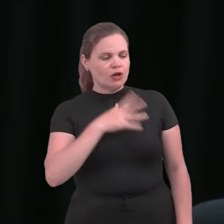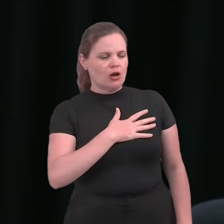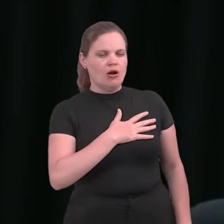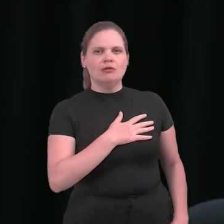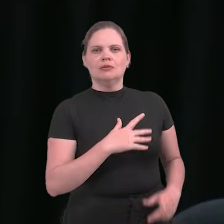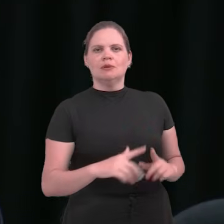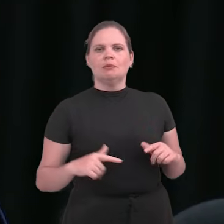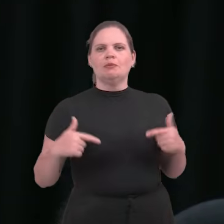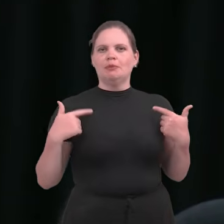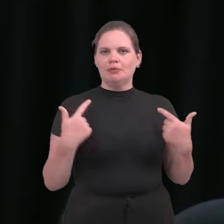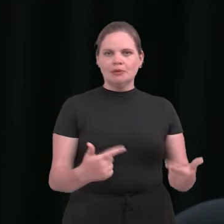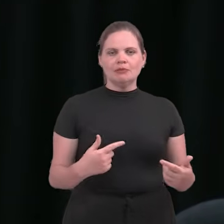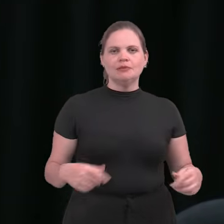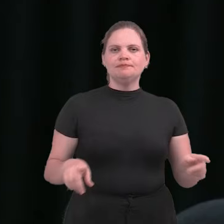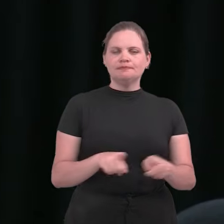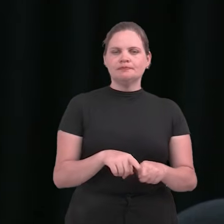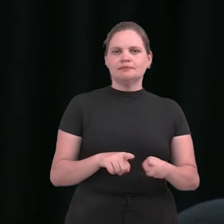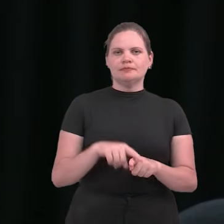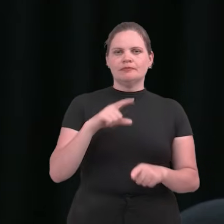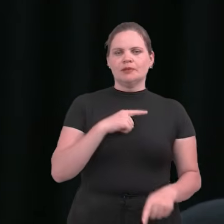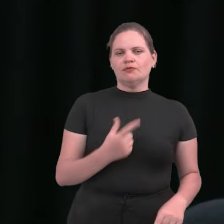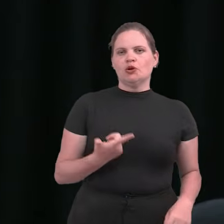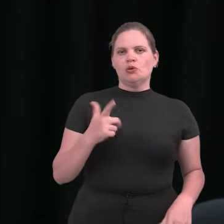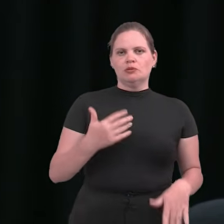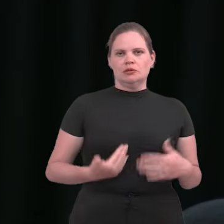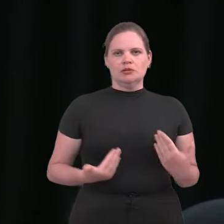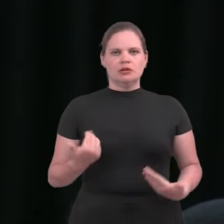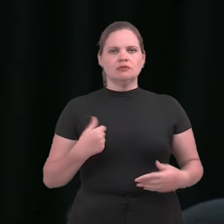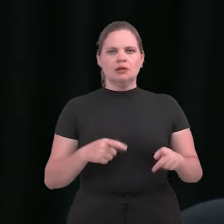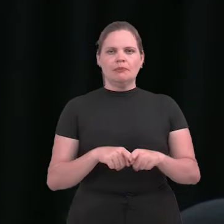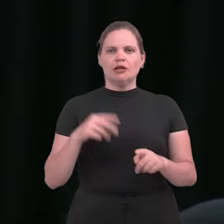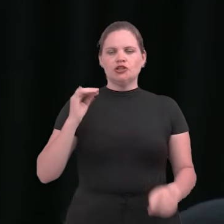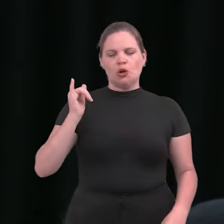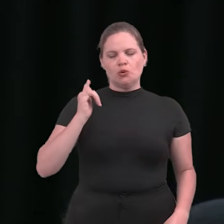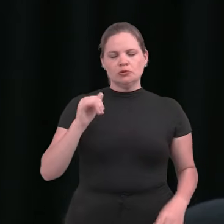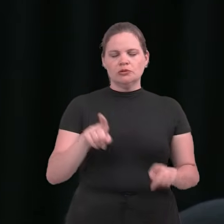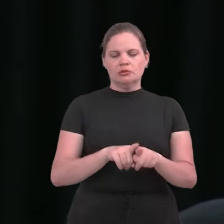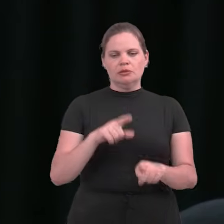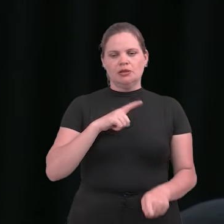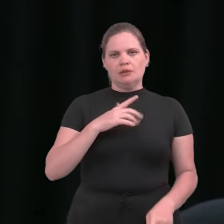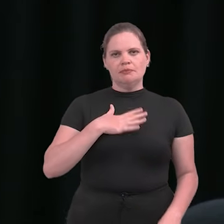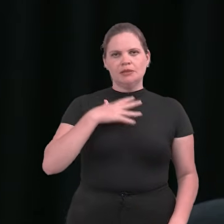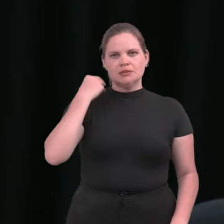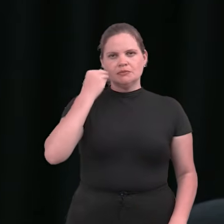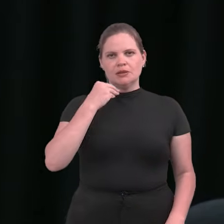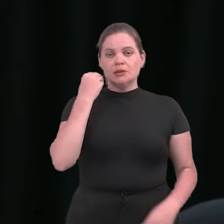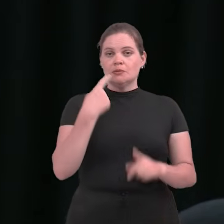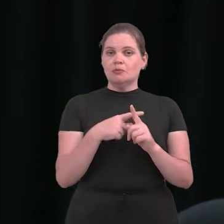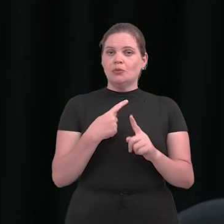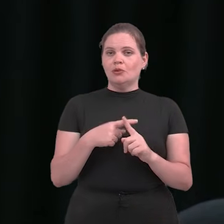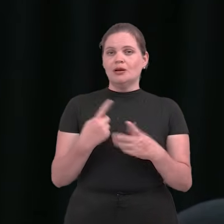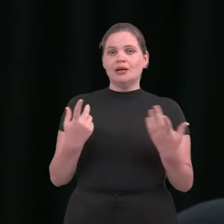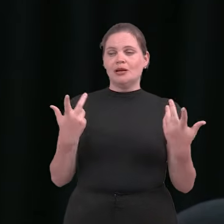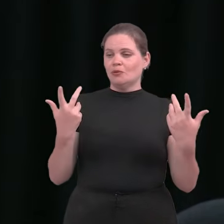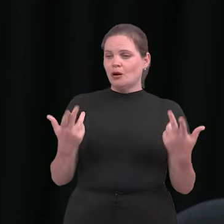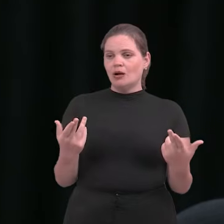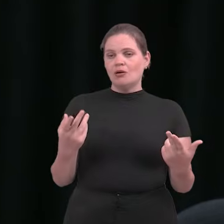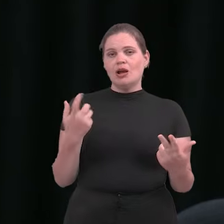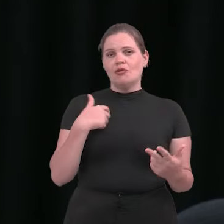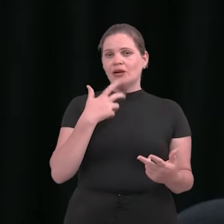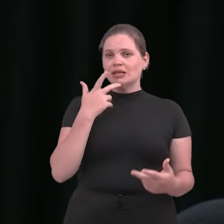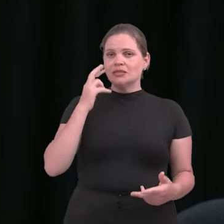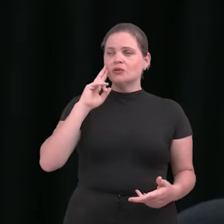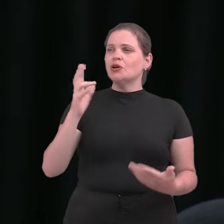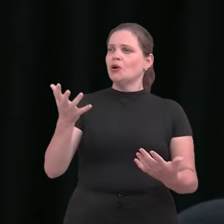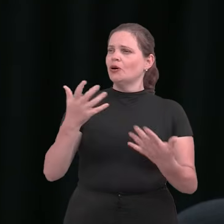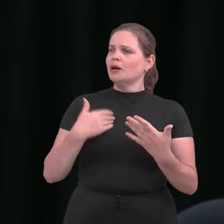abençoa. Os irmãos também compartilham isso aqui, eu também tenho a minha experiência para compartilhar, né? Porque quando a gente fala assim, Senhor, eu quero também passar no